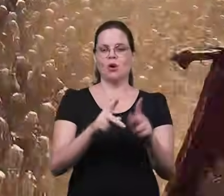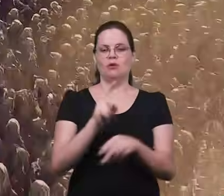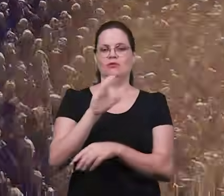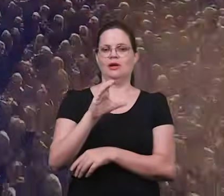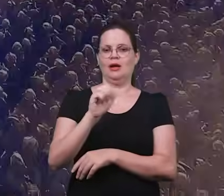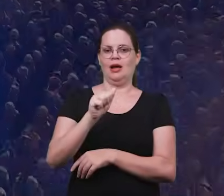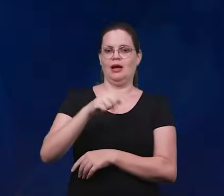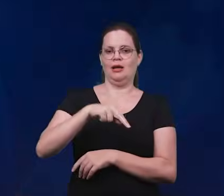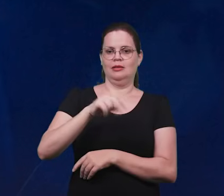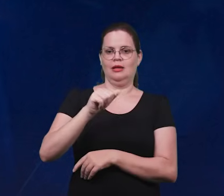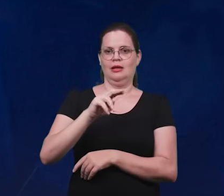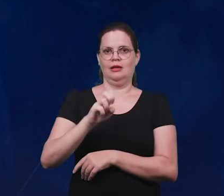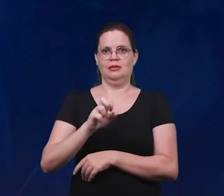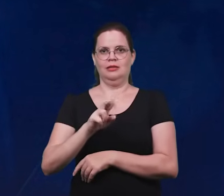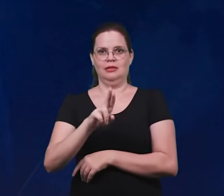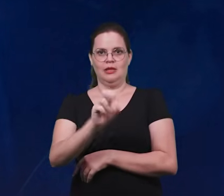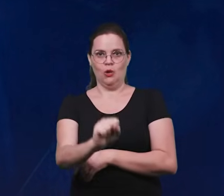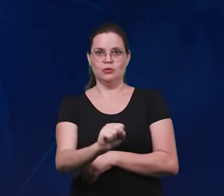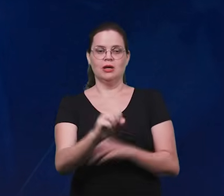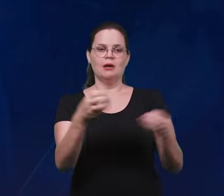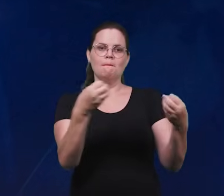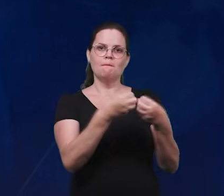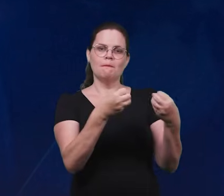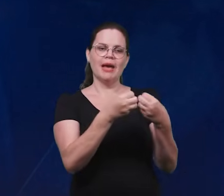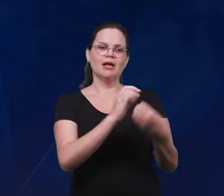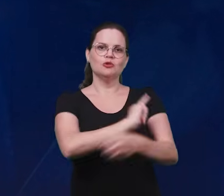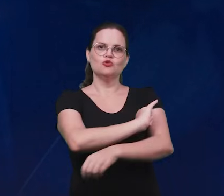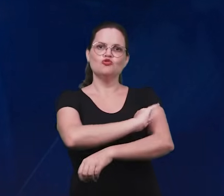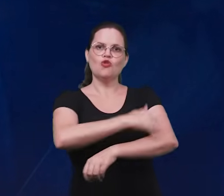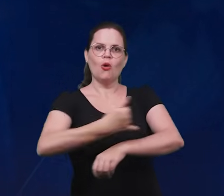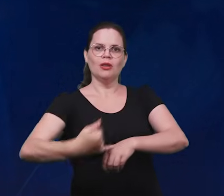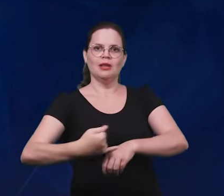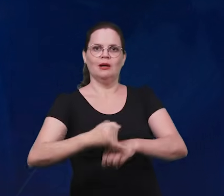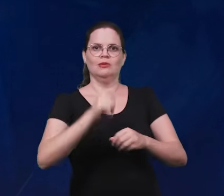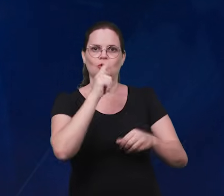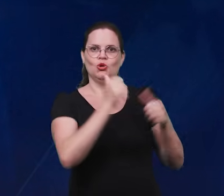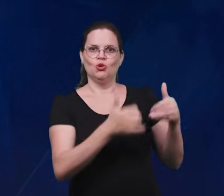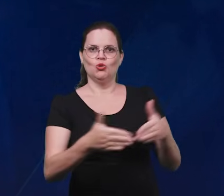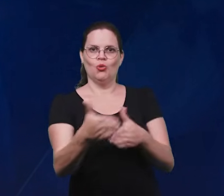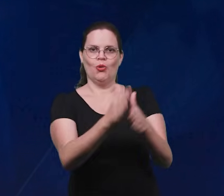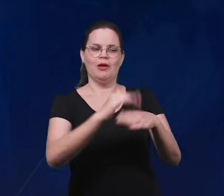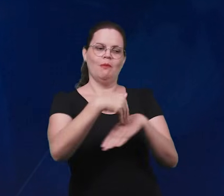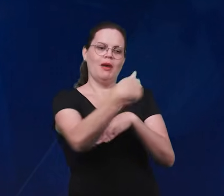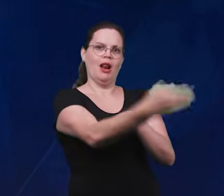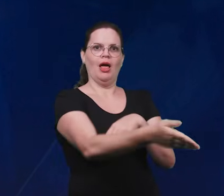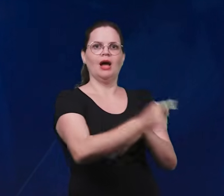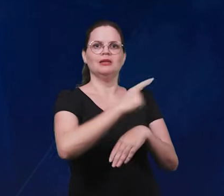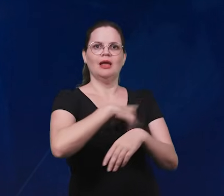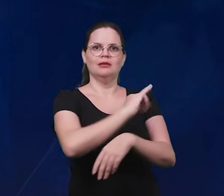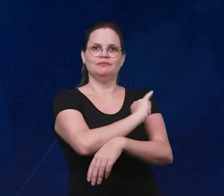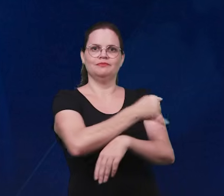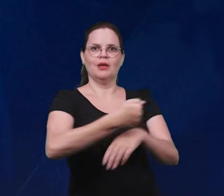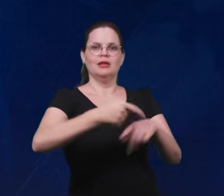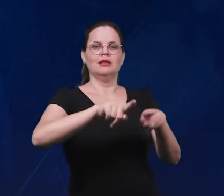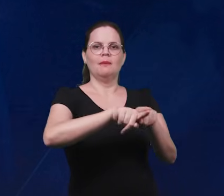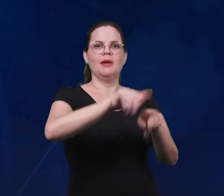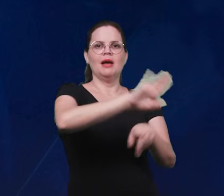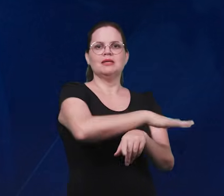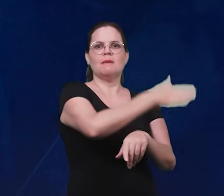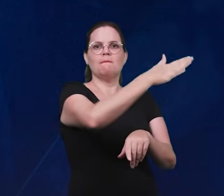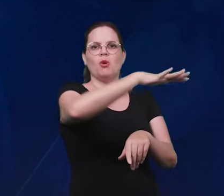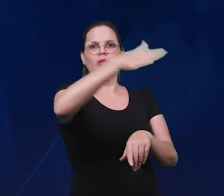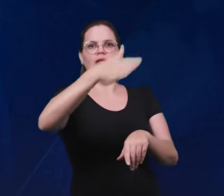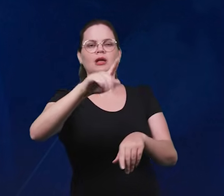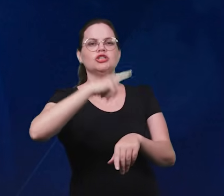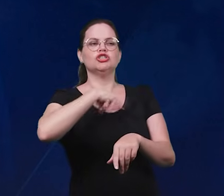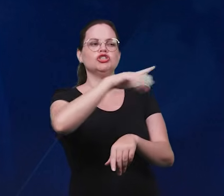cananeus, habitantes do Rio Jordão, daquela região chamada aquém do Rio Jordão, também das montanhas e das